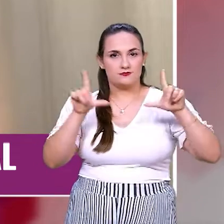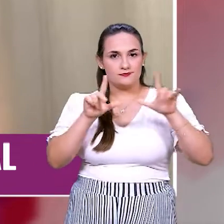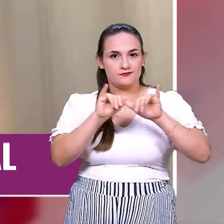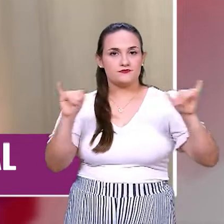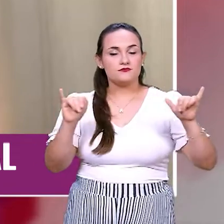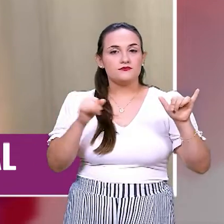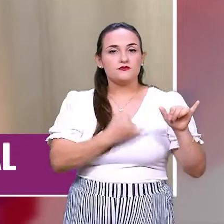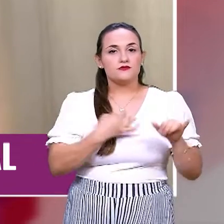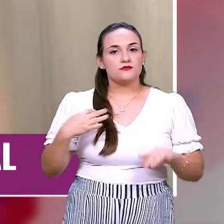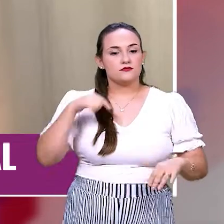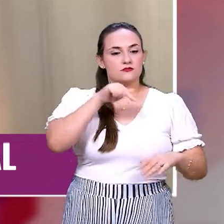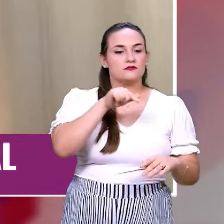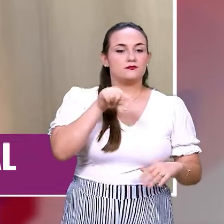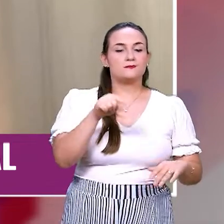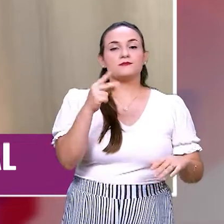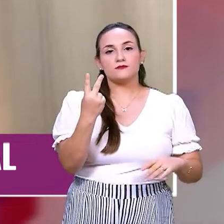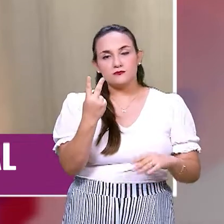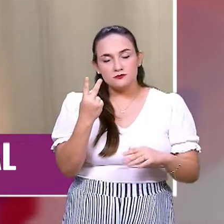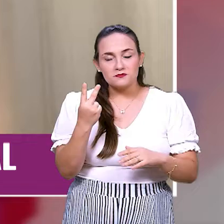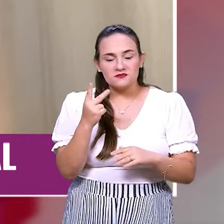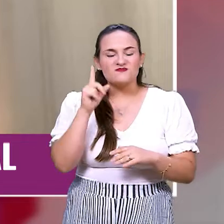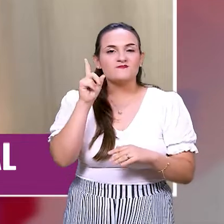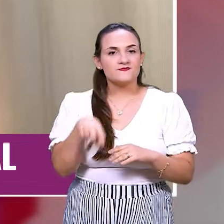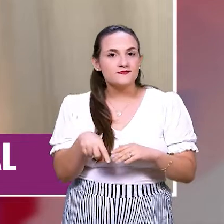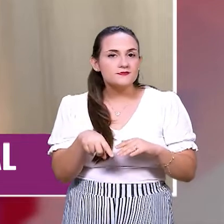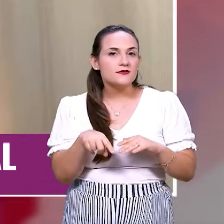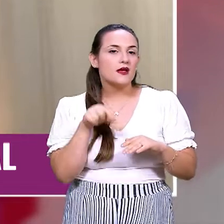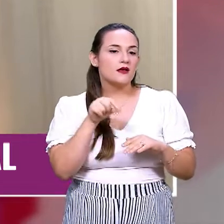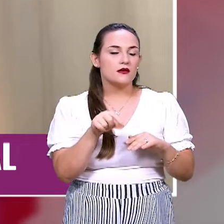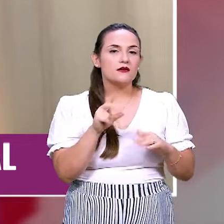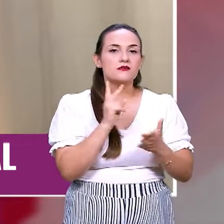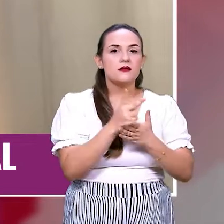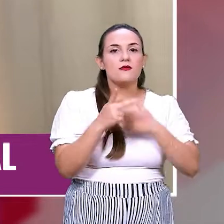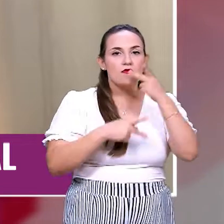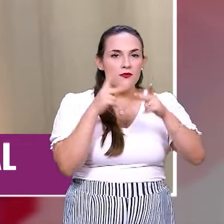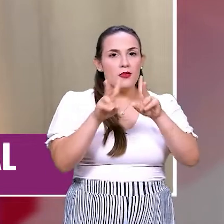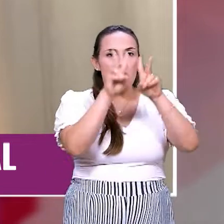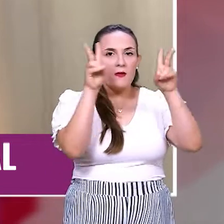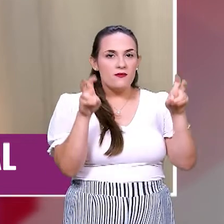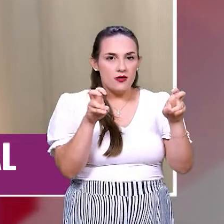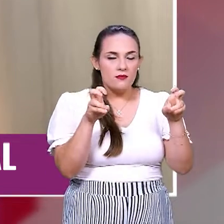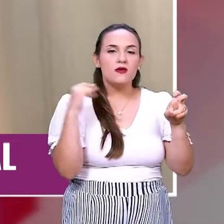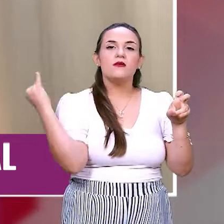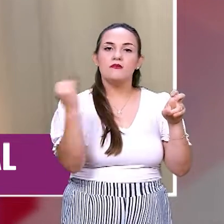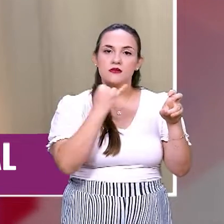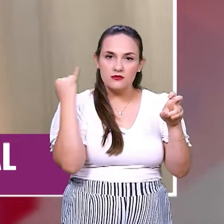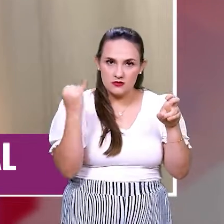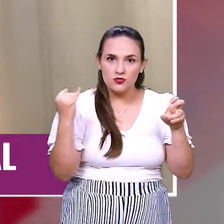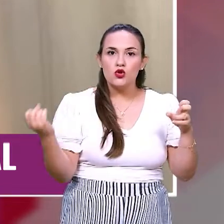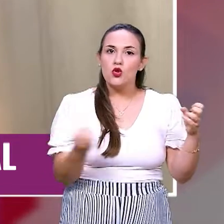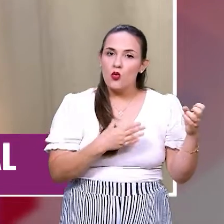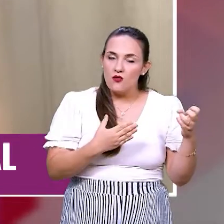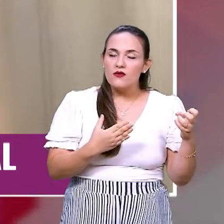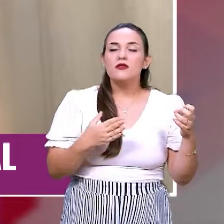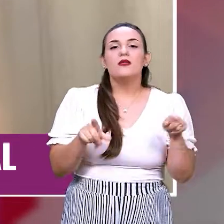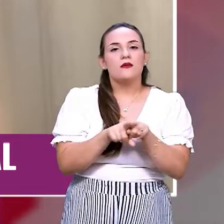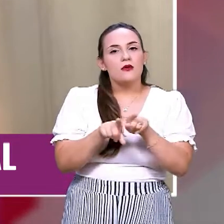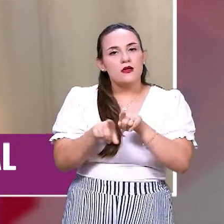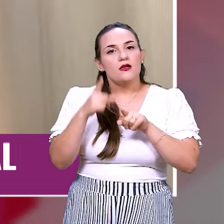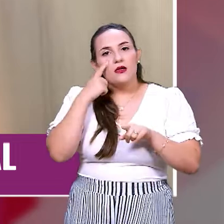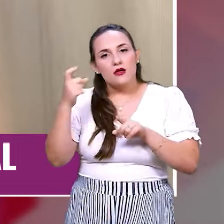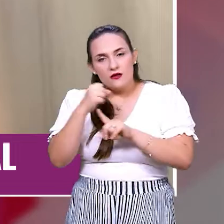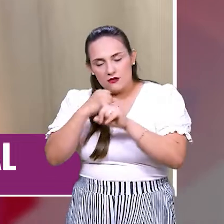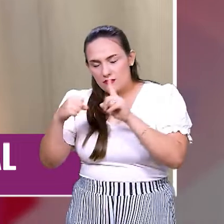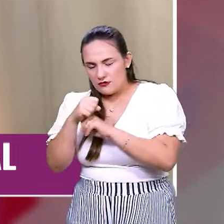aberta no canal 7.2. Nosso programa sempre trata de temas relevantes, atuais e de interesse da sociedade.